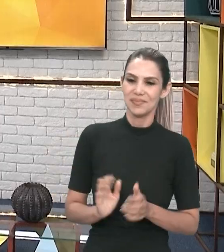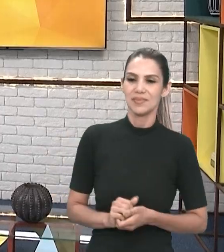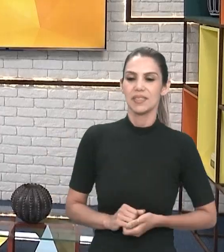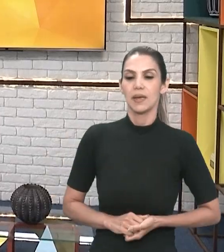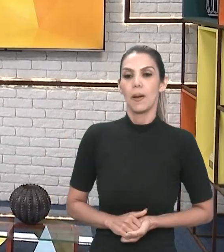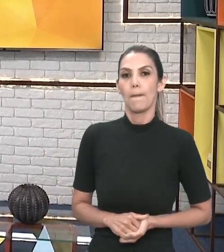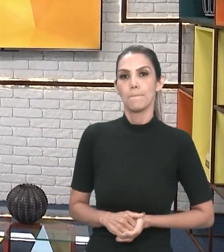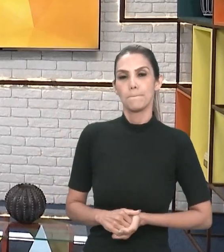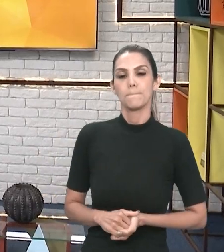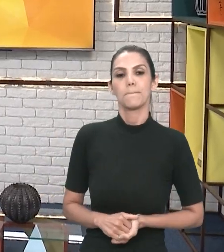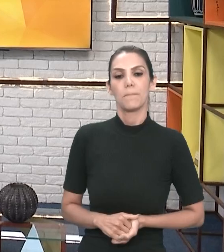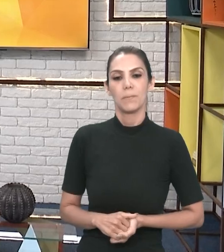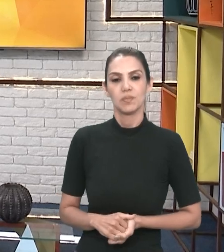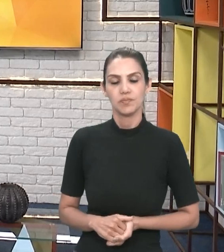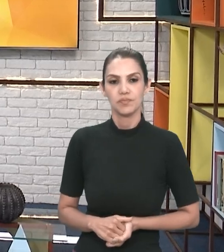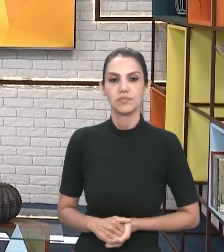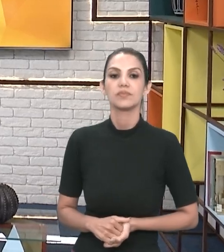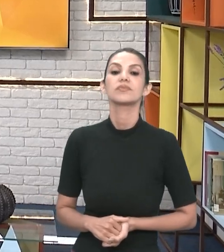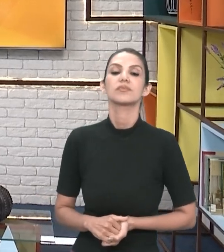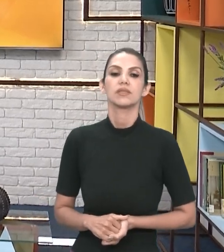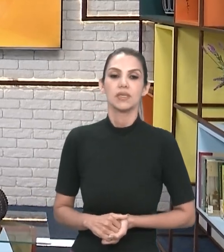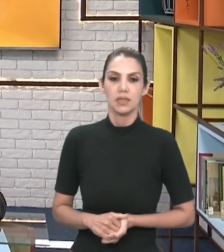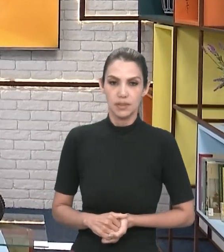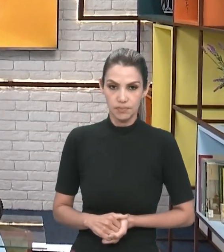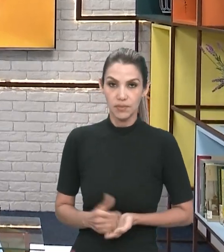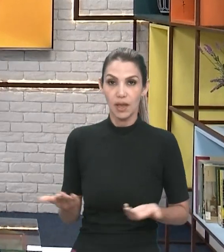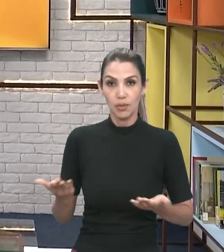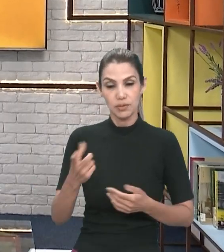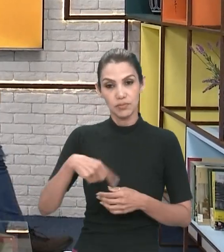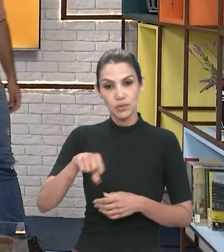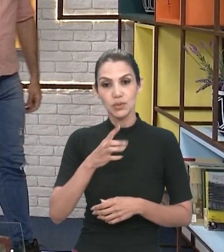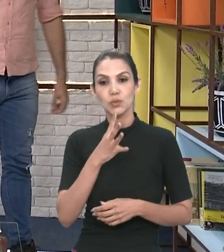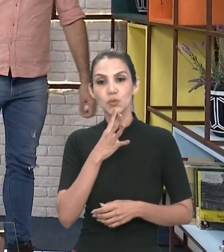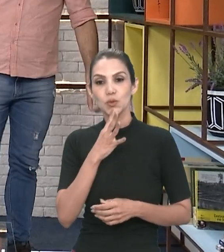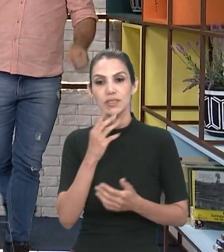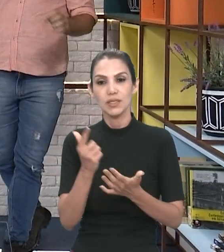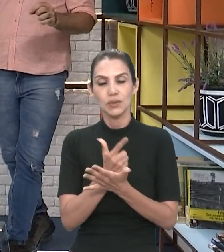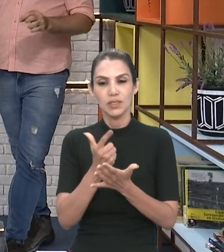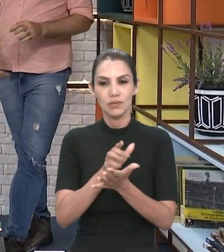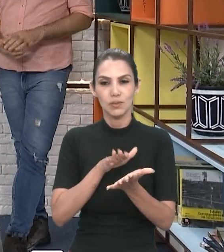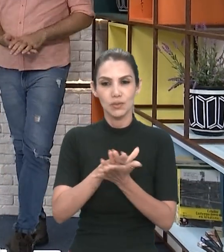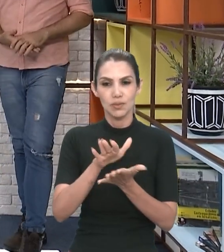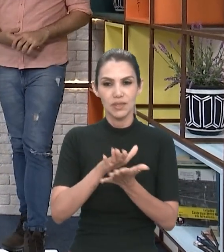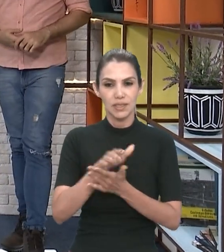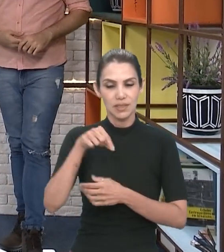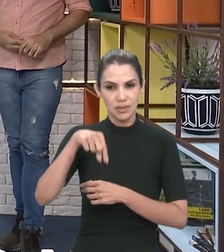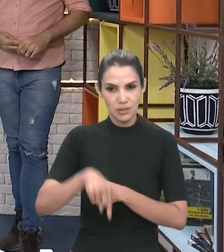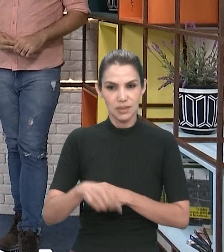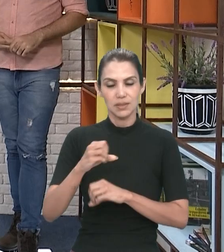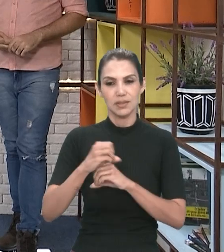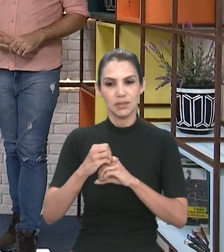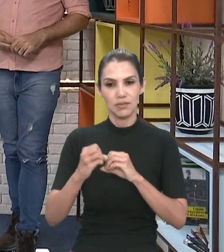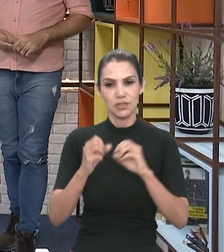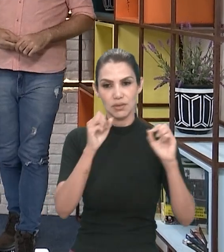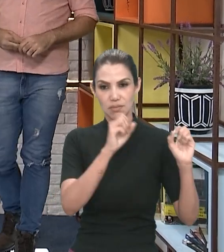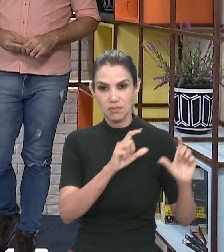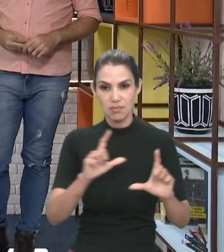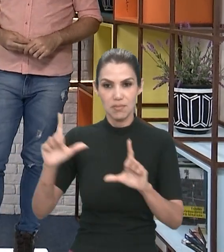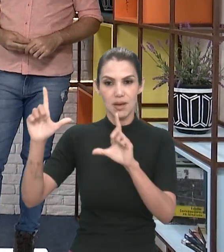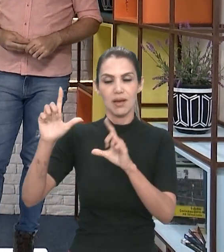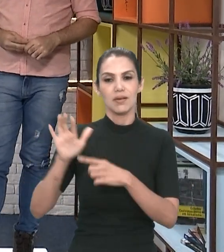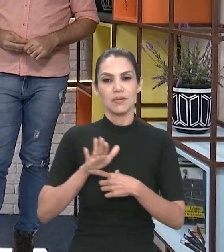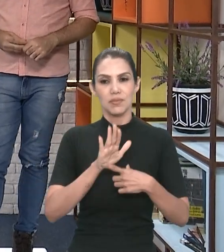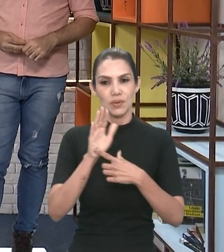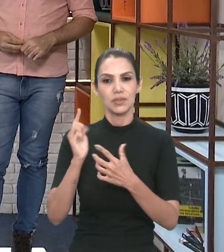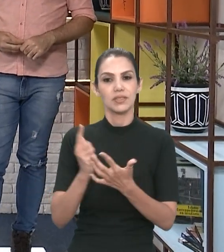todos. Muito bem, agora nós vamos conhecer mais uma publicação da UFG no Vitrine Literária. Confira uma obra que apresenta um dos